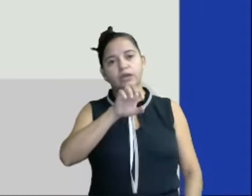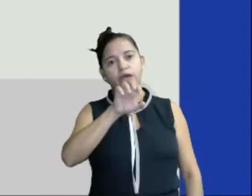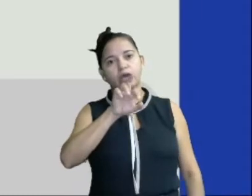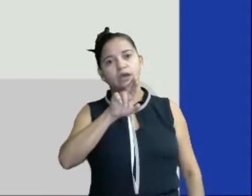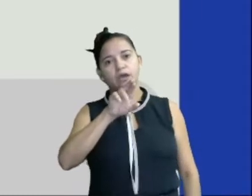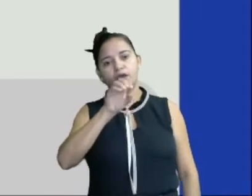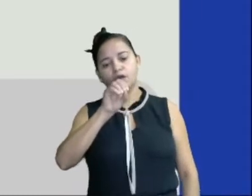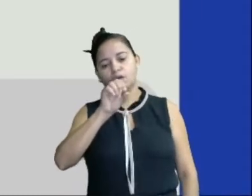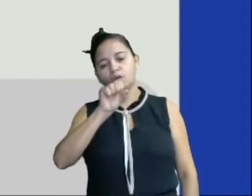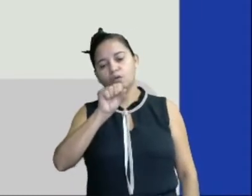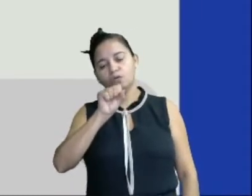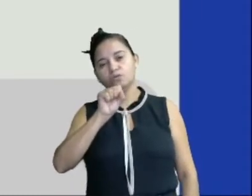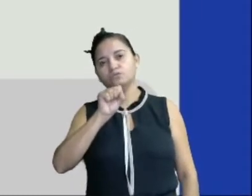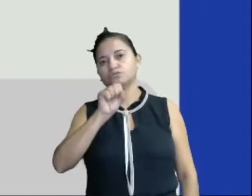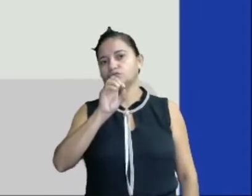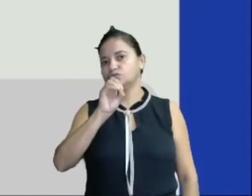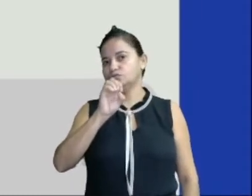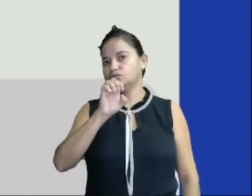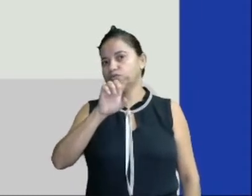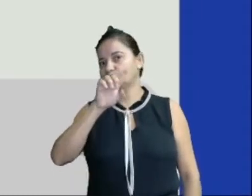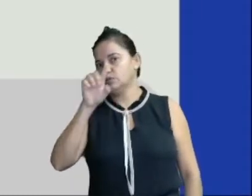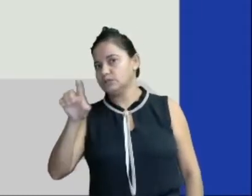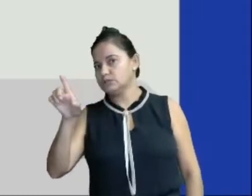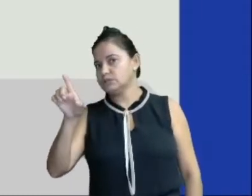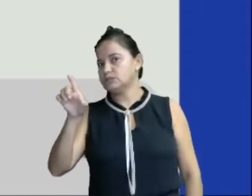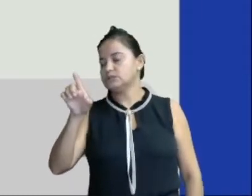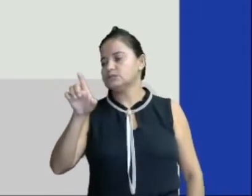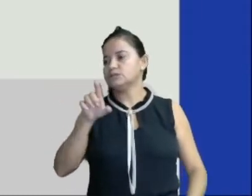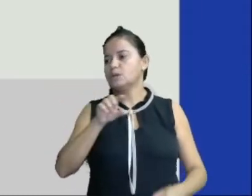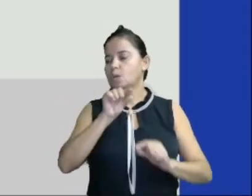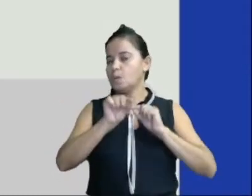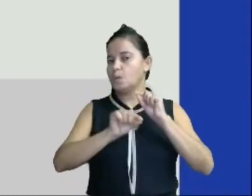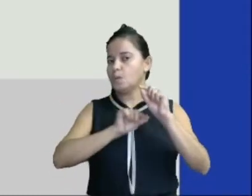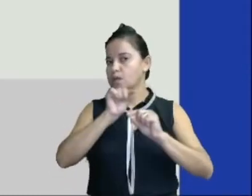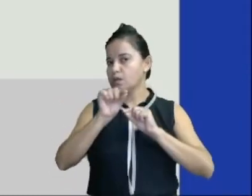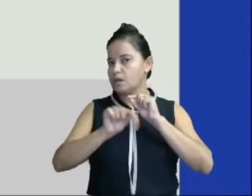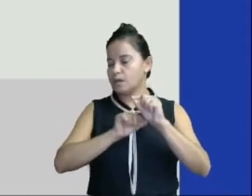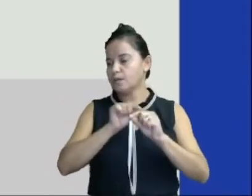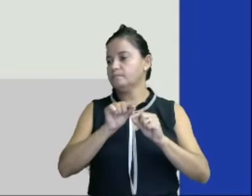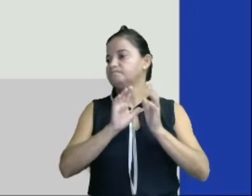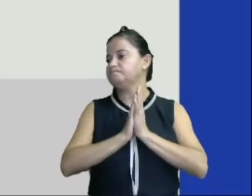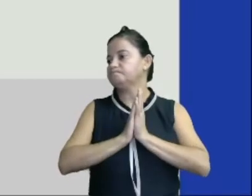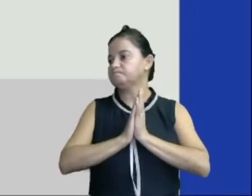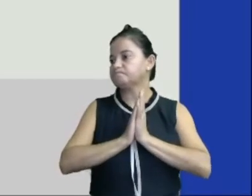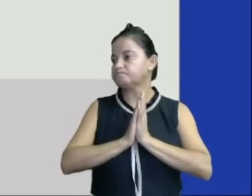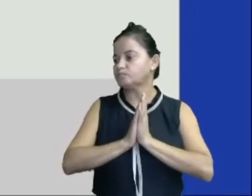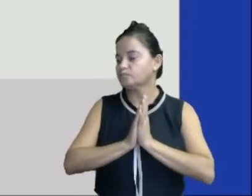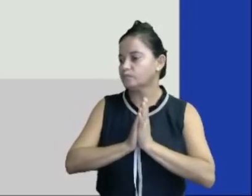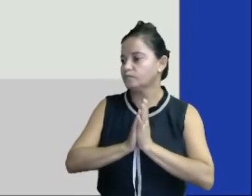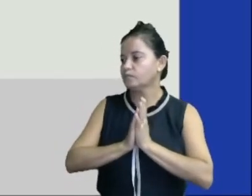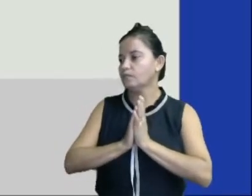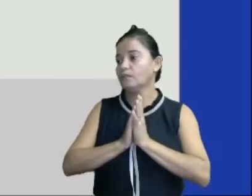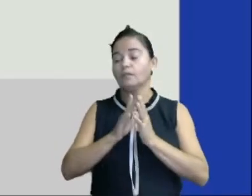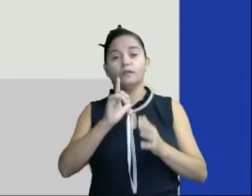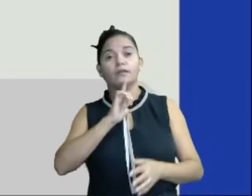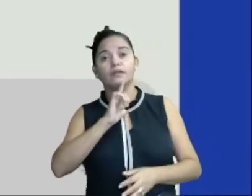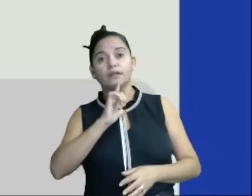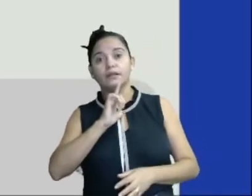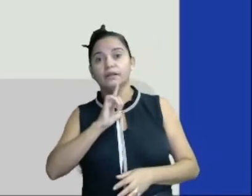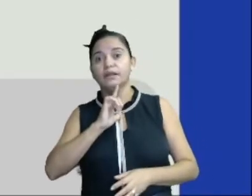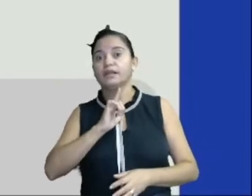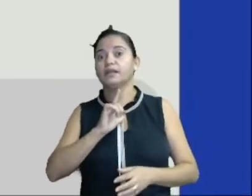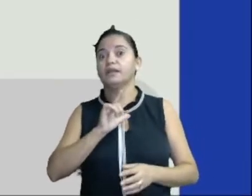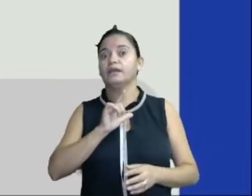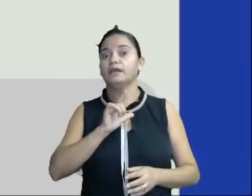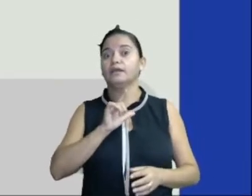Existem vários tipos de erosões e essas erosões vão serem classificadas de acordo com o agente erosivo